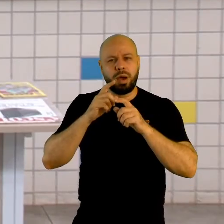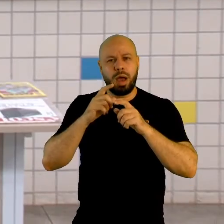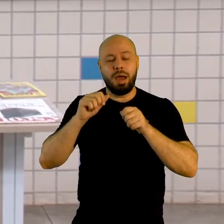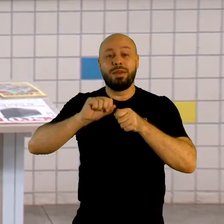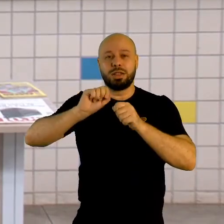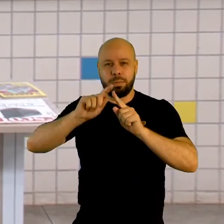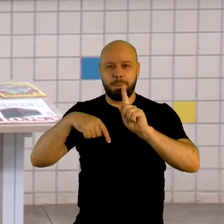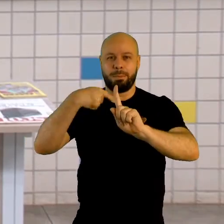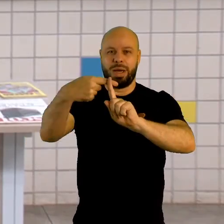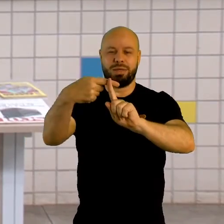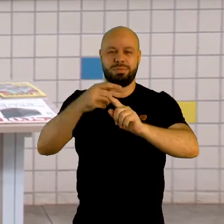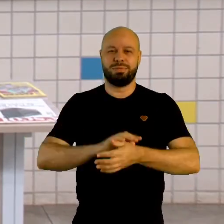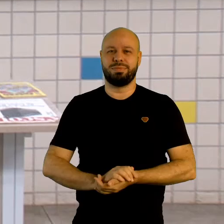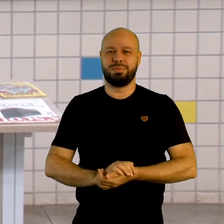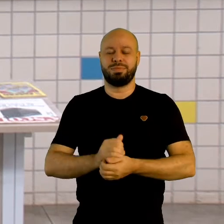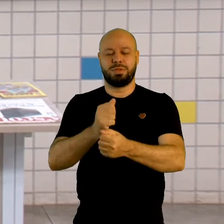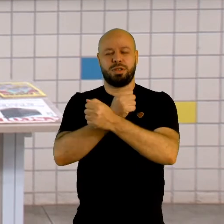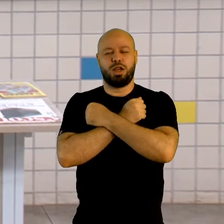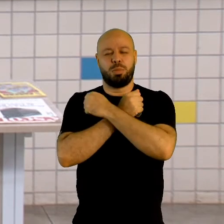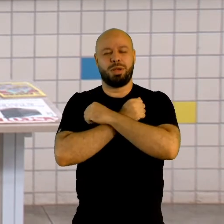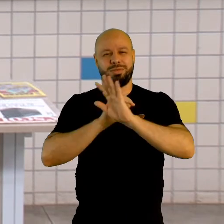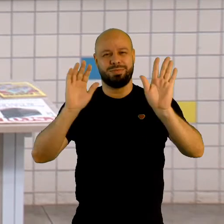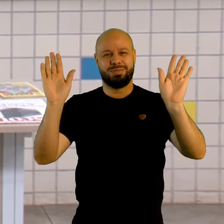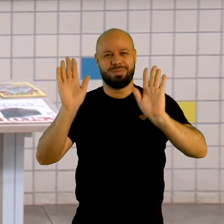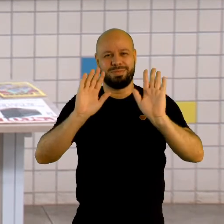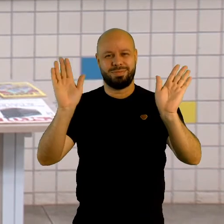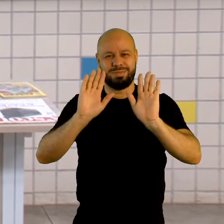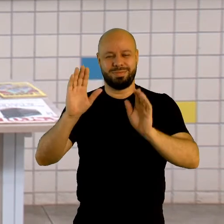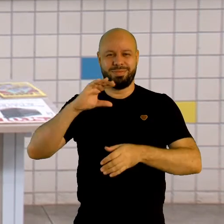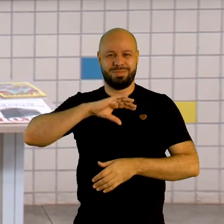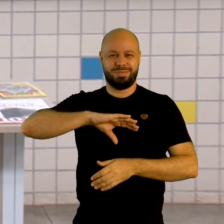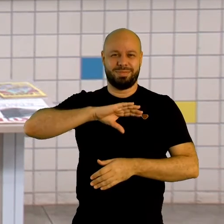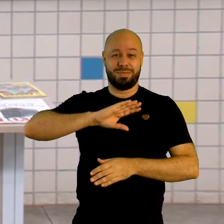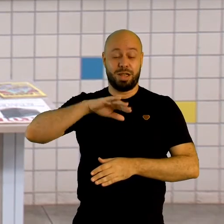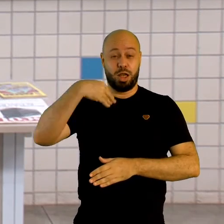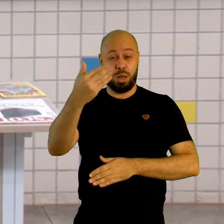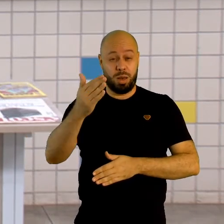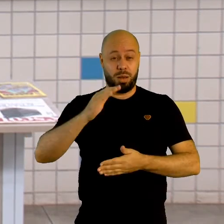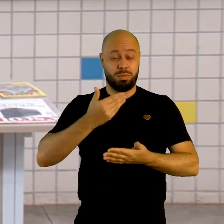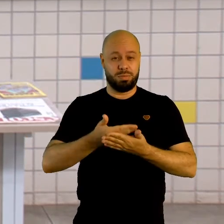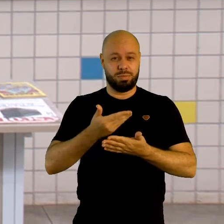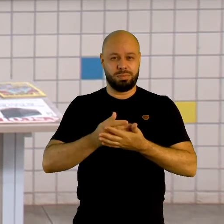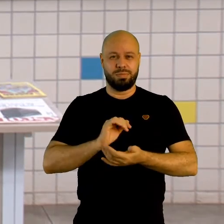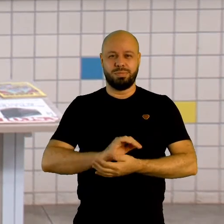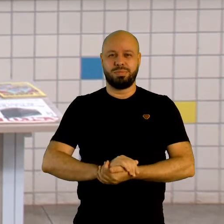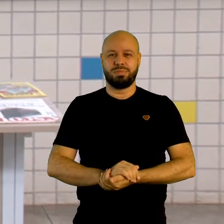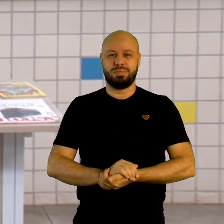todos vocês e até a próxima teleaula de língua portuguesa. Abraço!